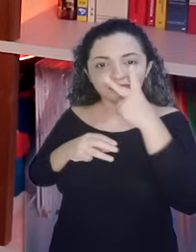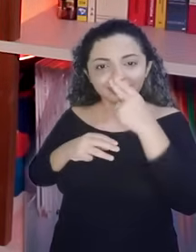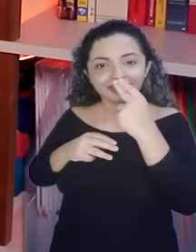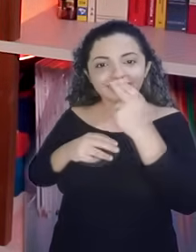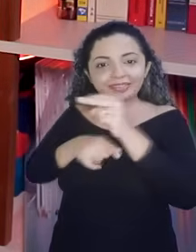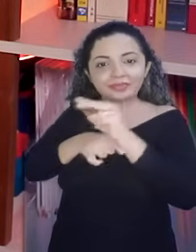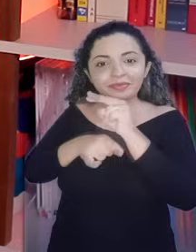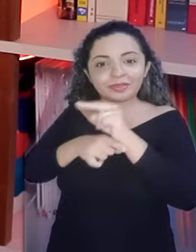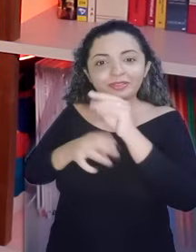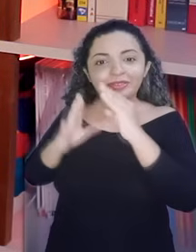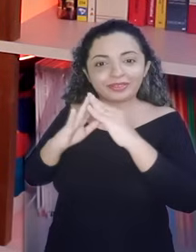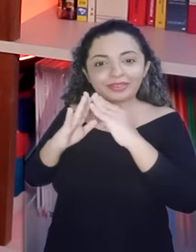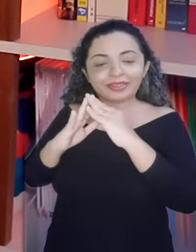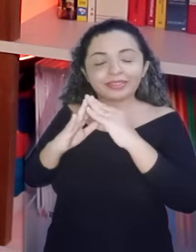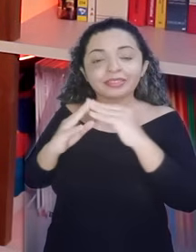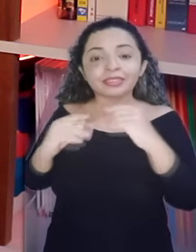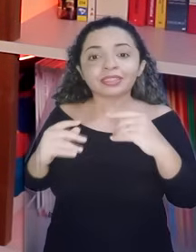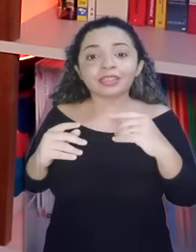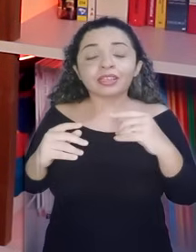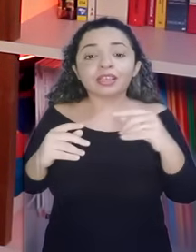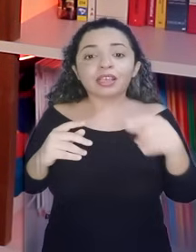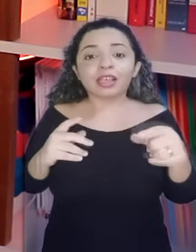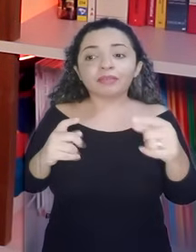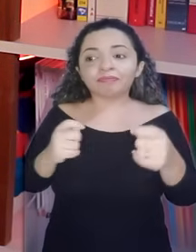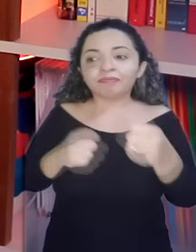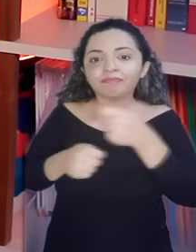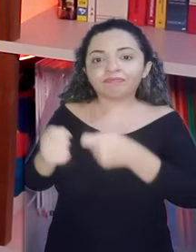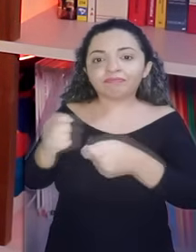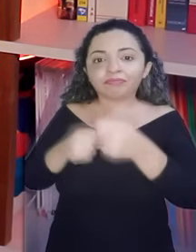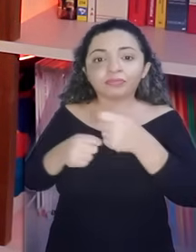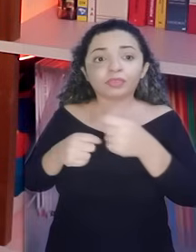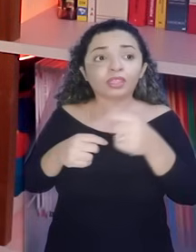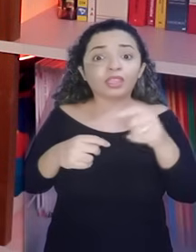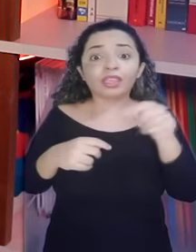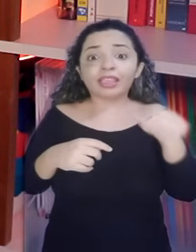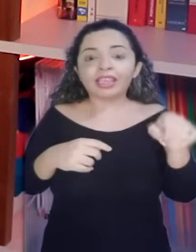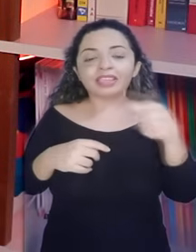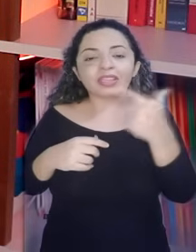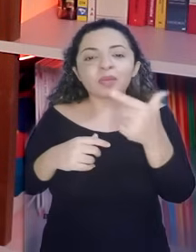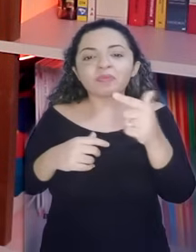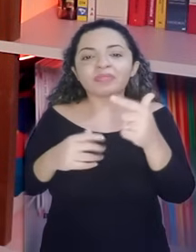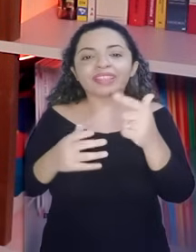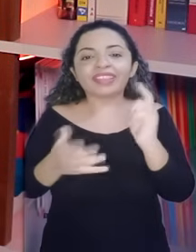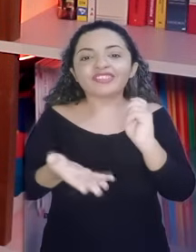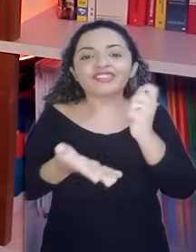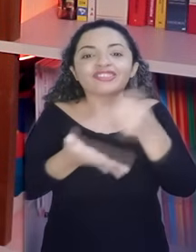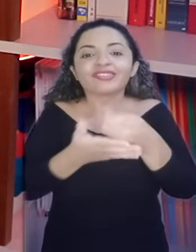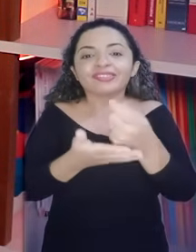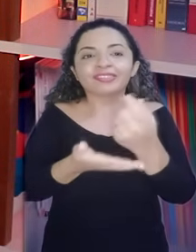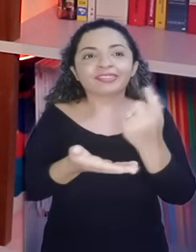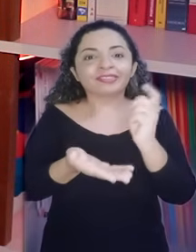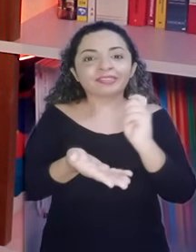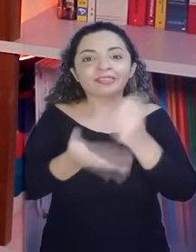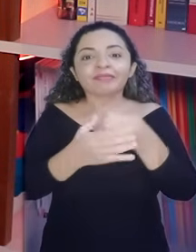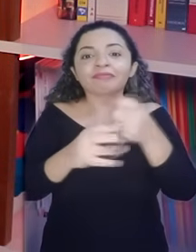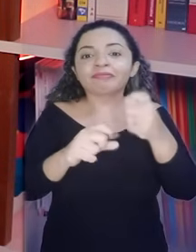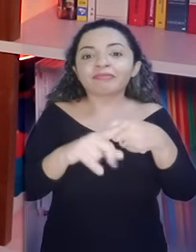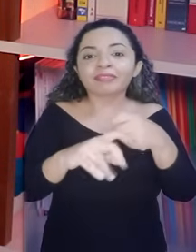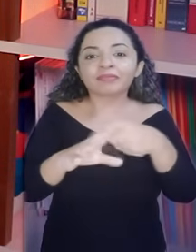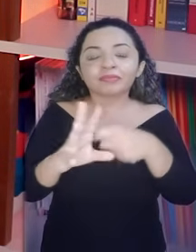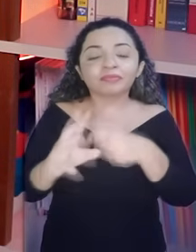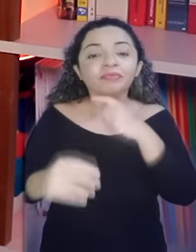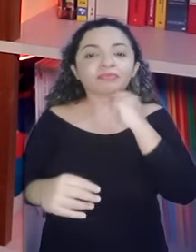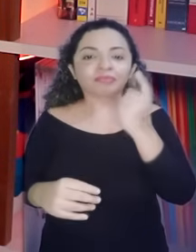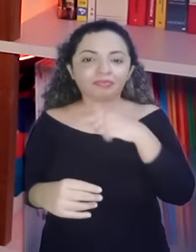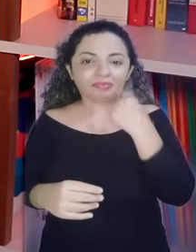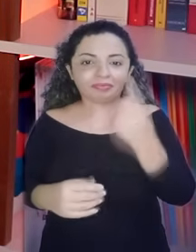pessoas estão sendo destinadas para habitação. Mais de 50% da